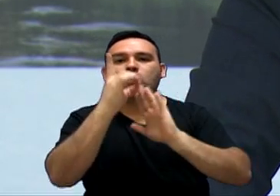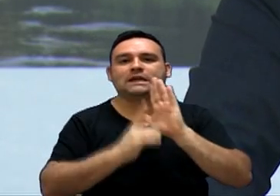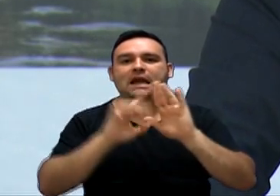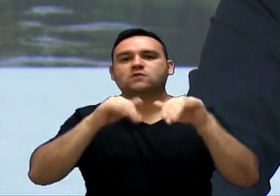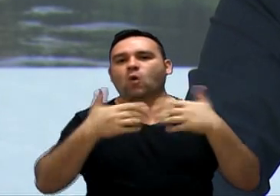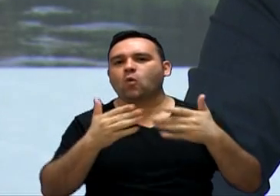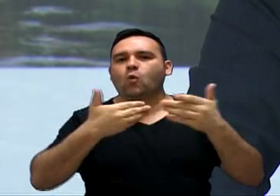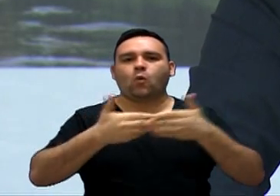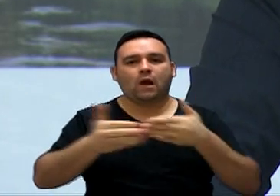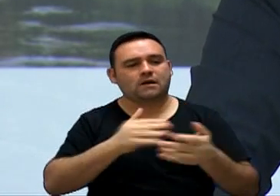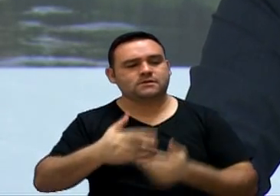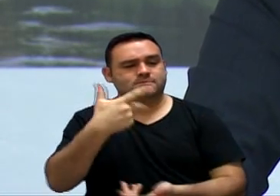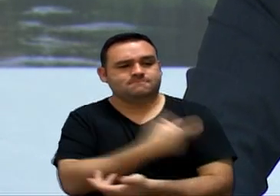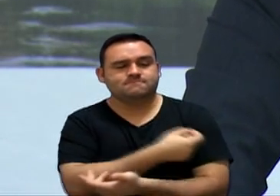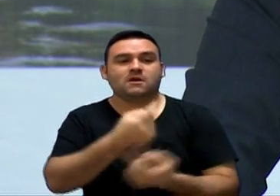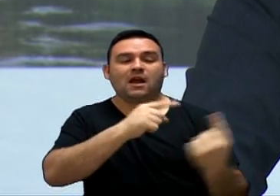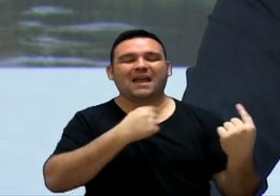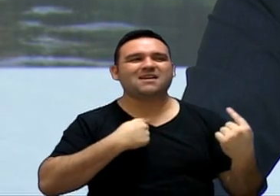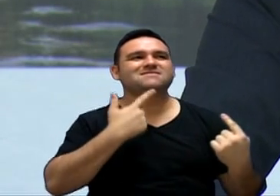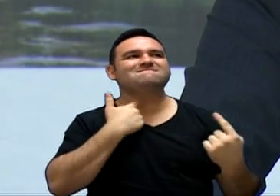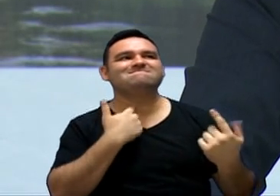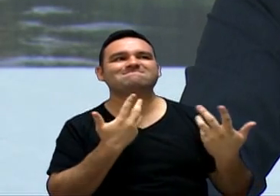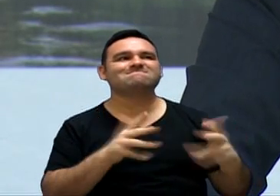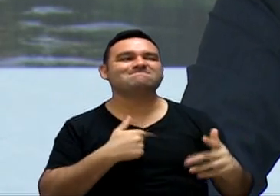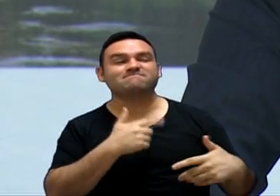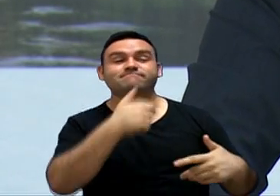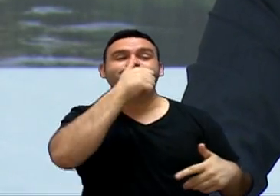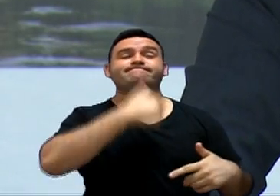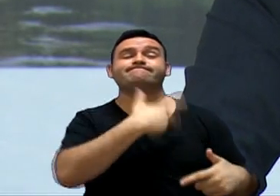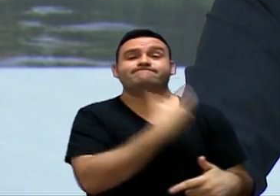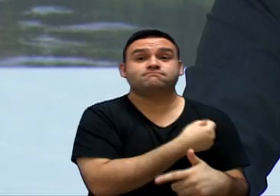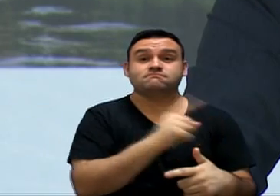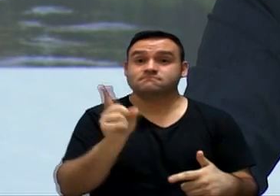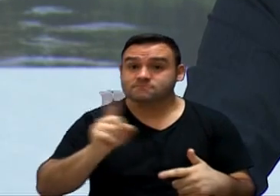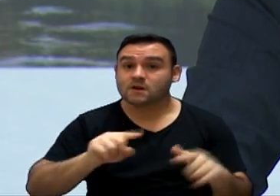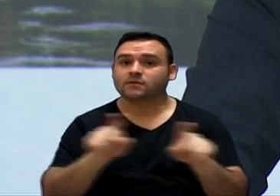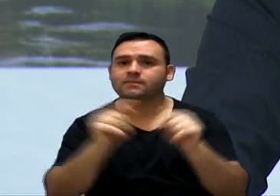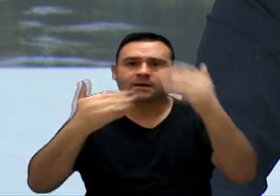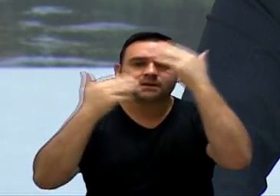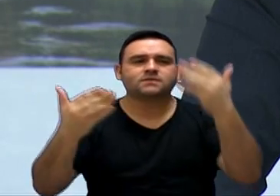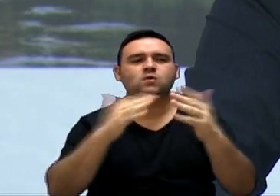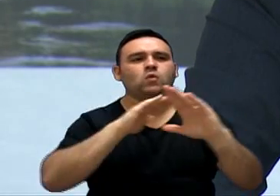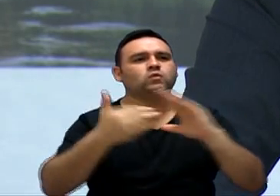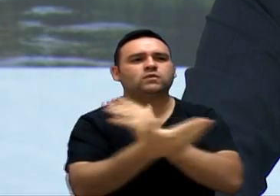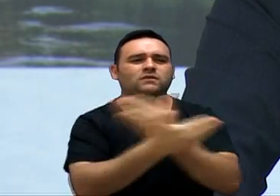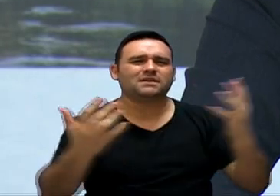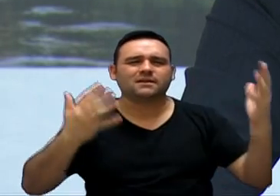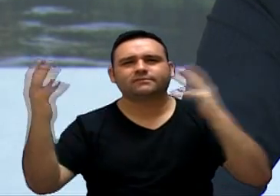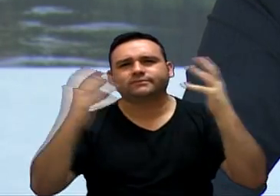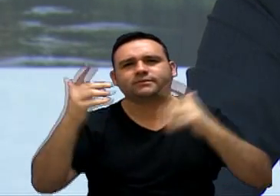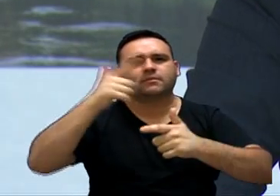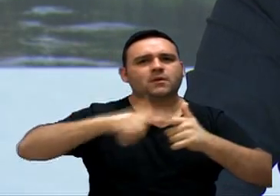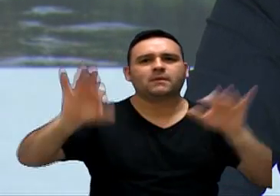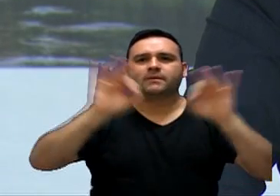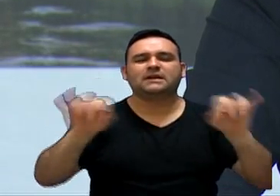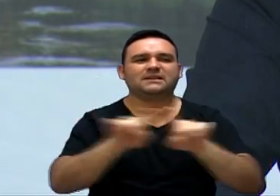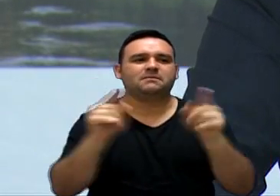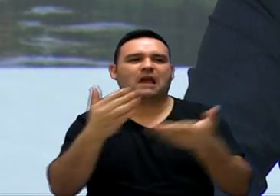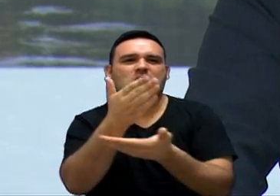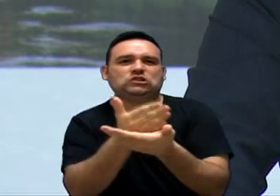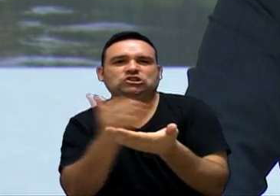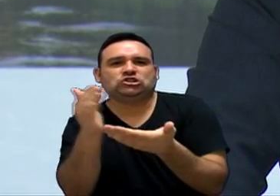estadual a serem vacinados contra a tua vontade, agradando assim ambas as partes sem causar constrangimento e nem